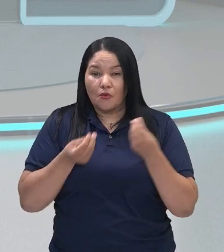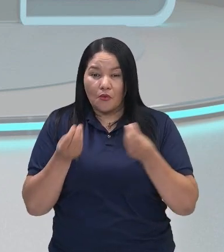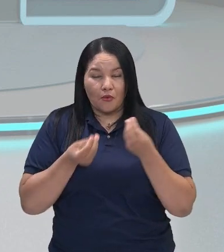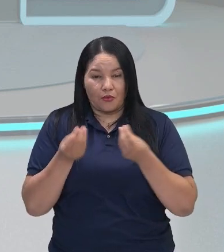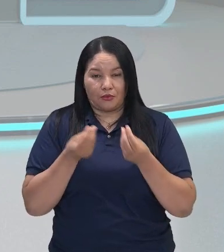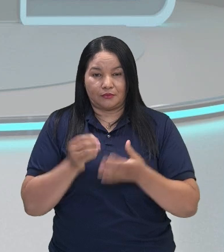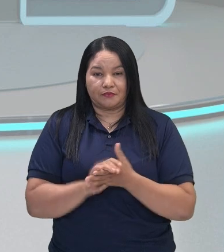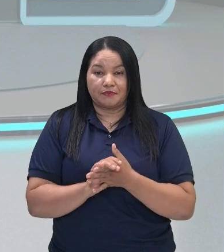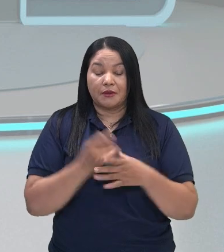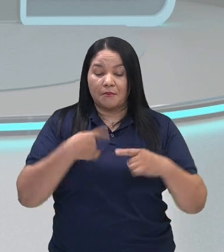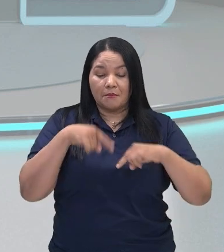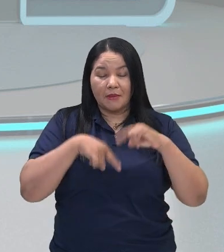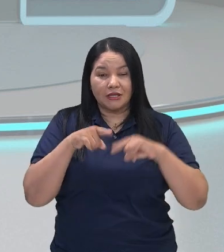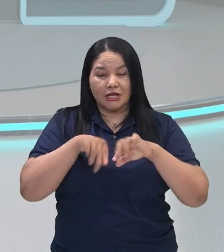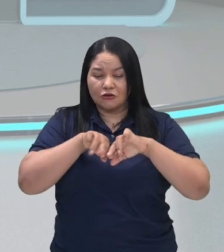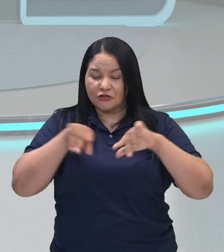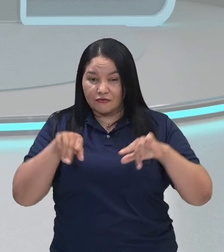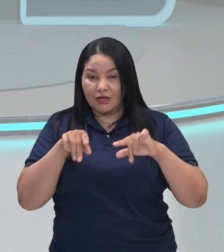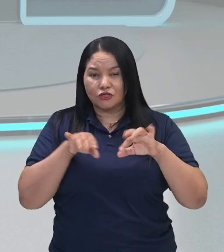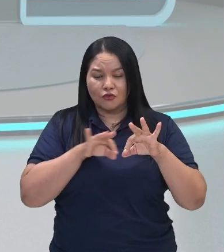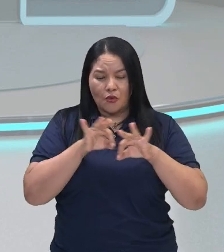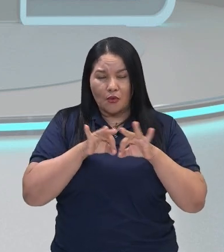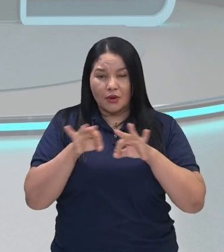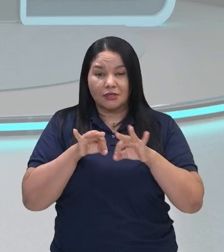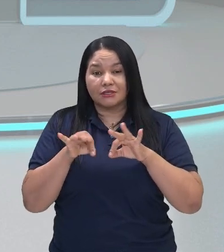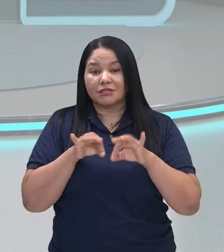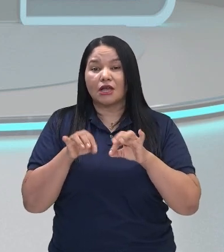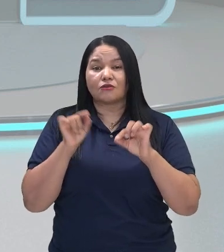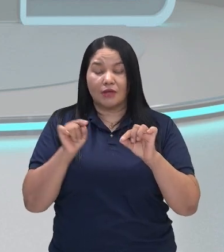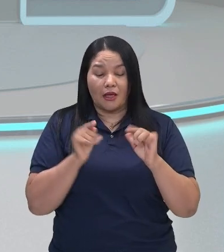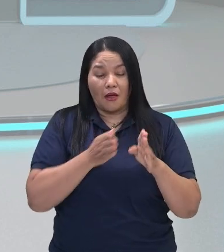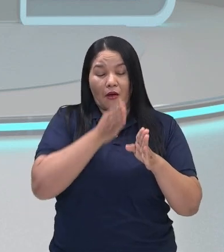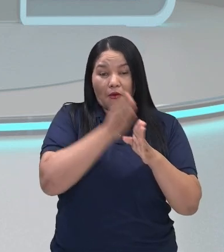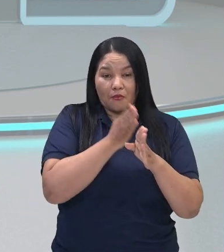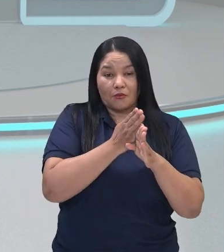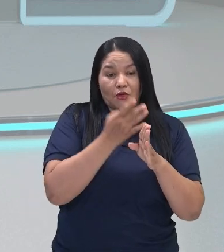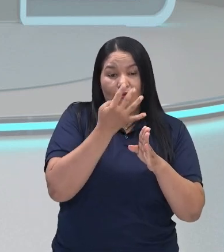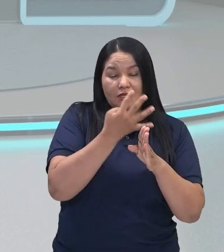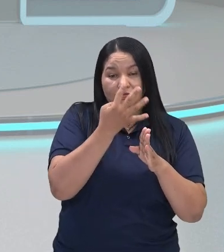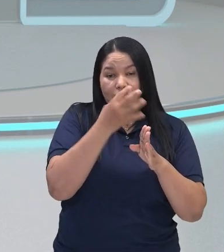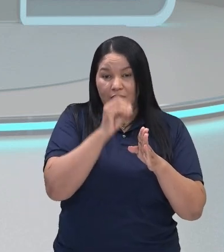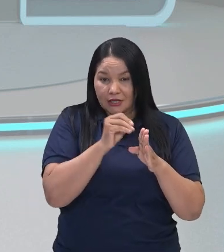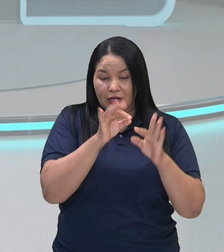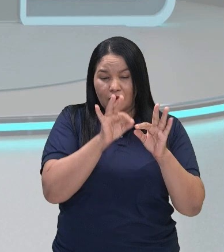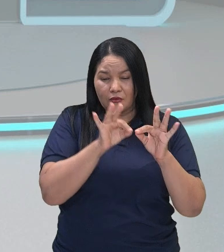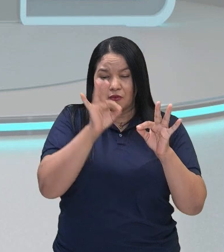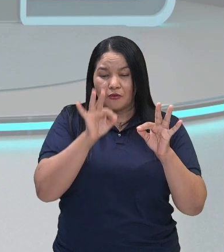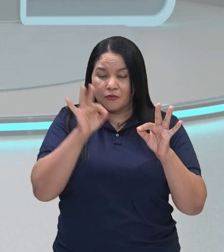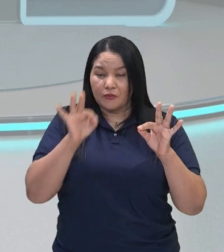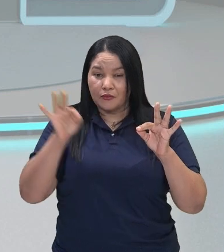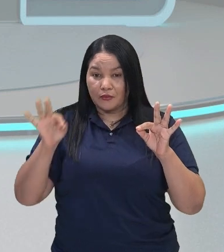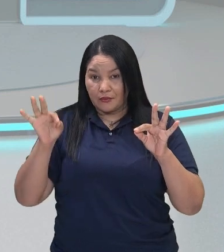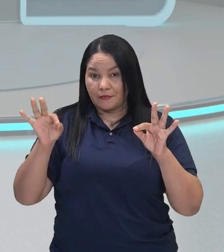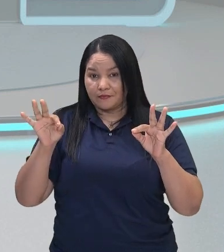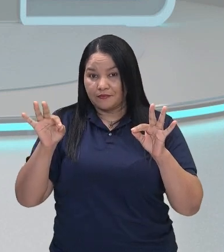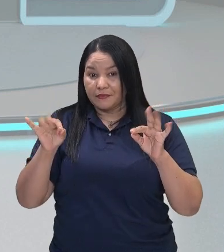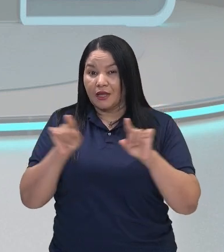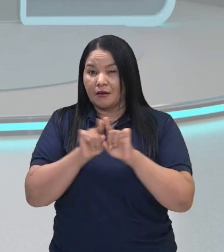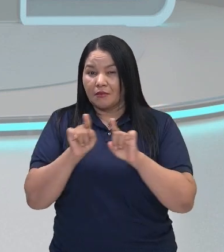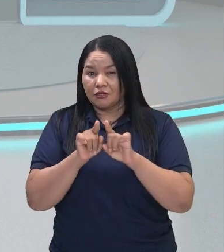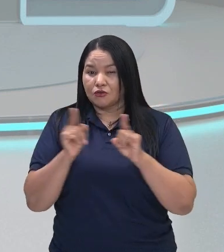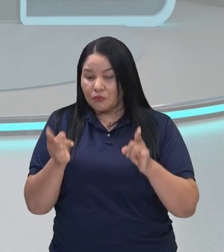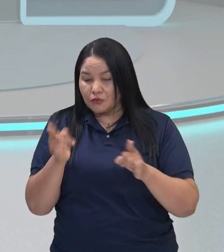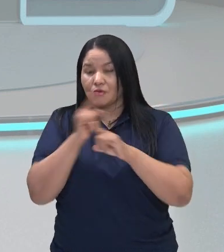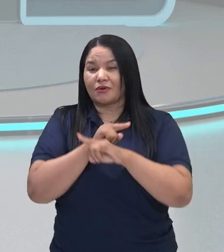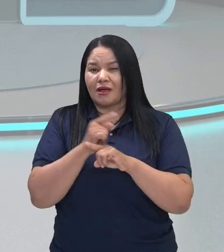tocada, os instrumentos afinados, a partir de 440 Hz, ao invés de serem tocadas